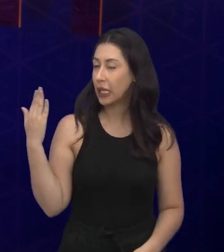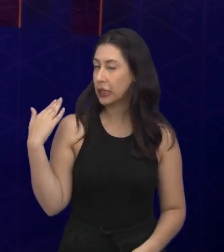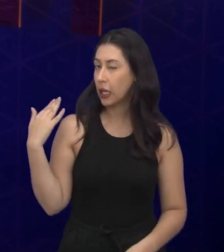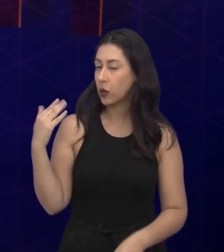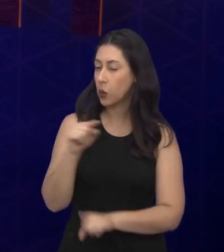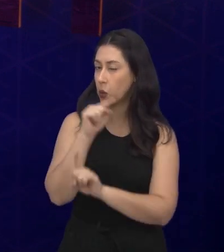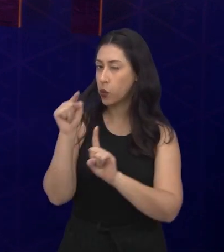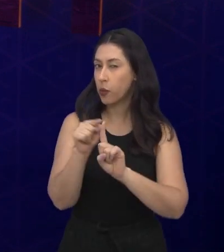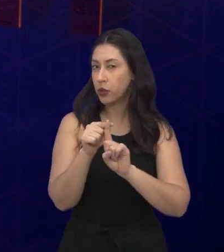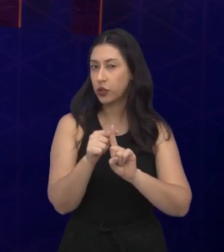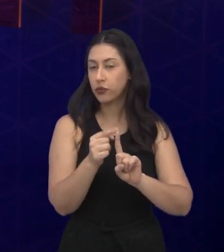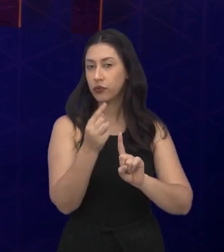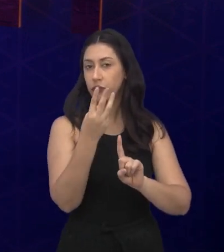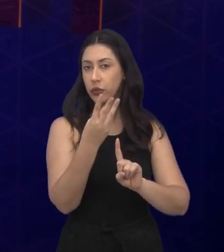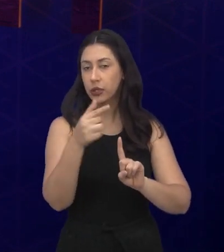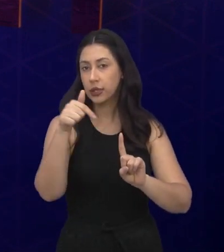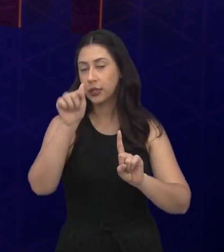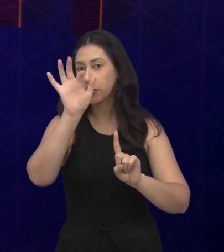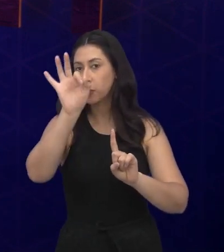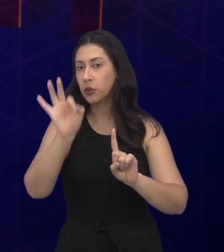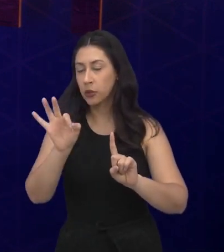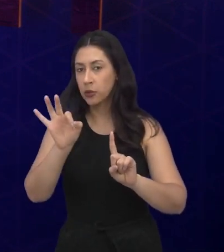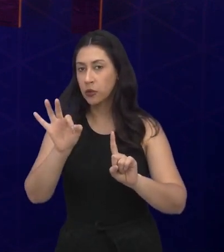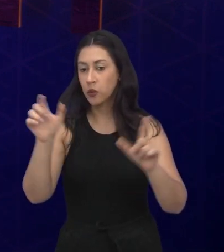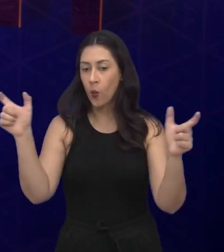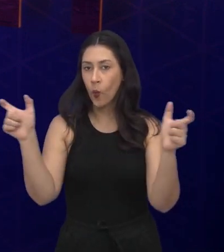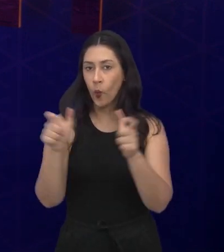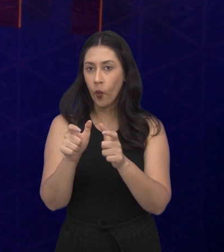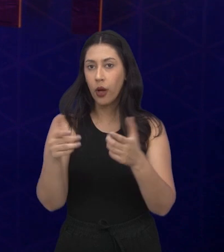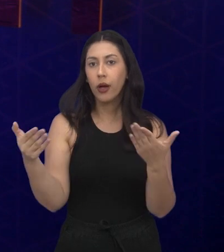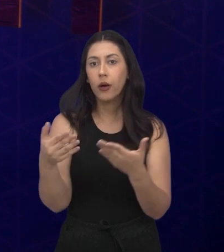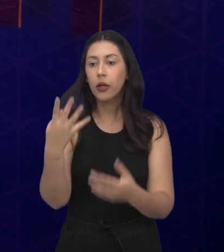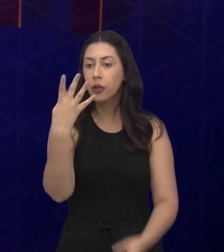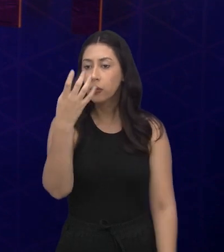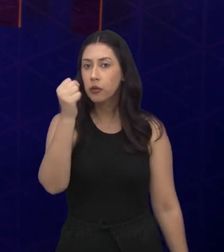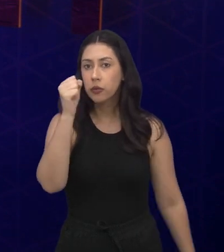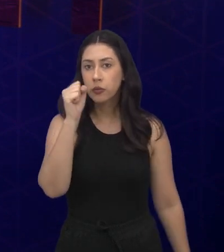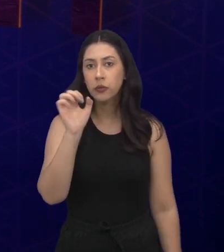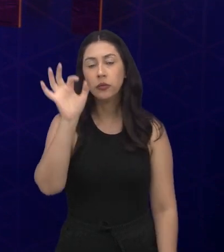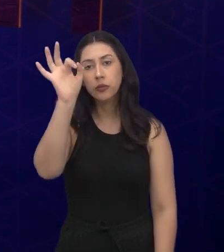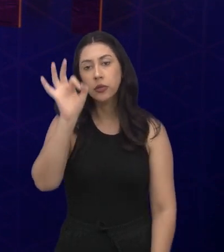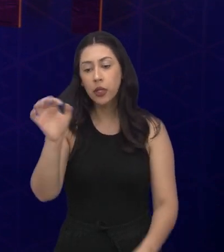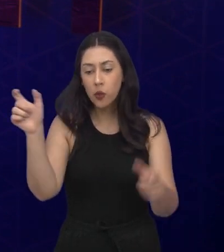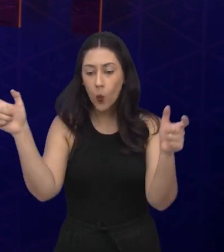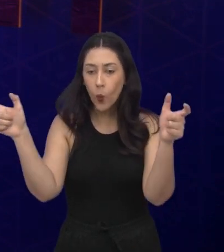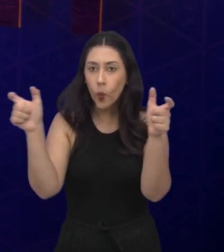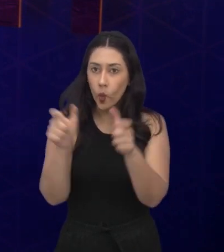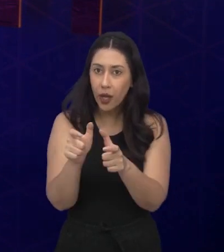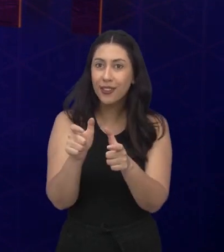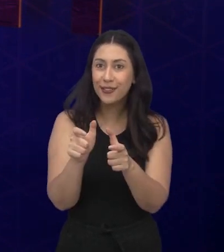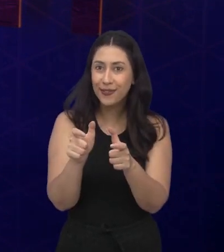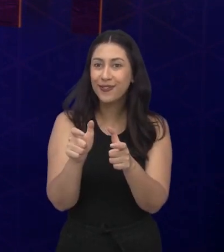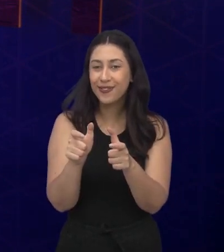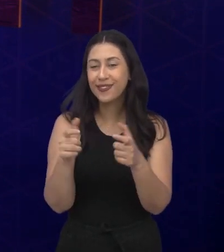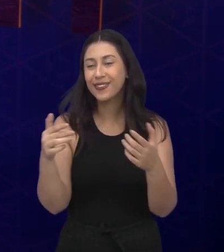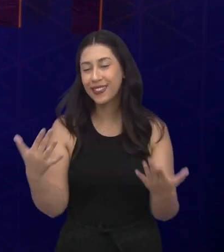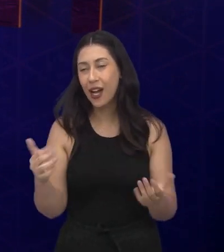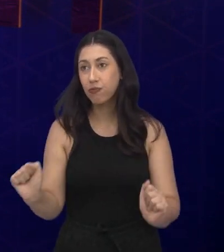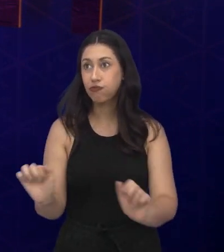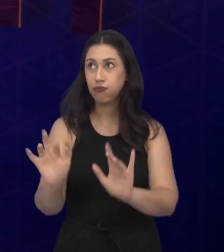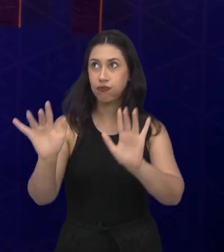ampliou a meta de reduzir de 37% para 48%. Então agora a meta é reduzir